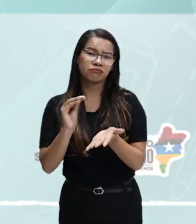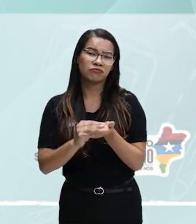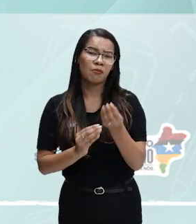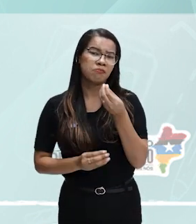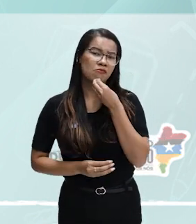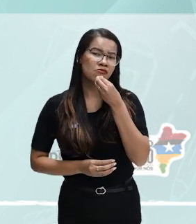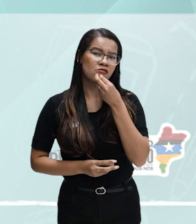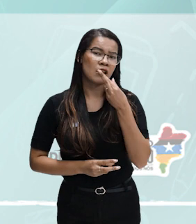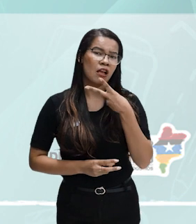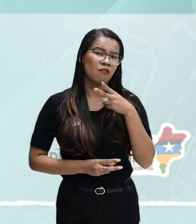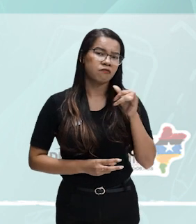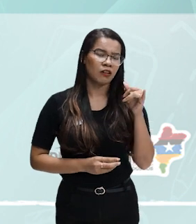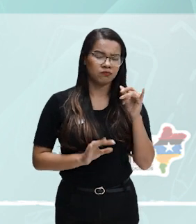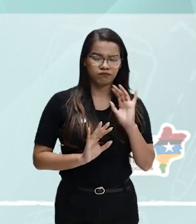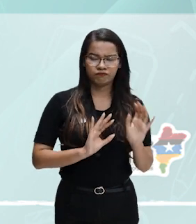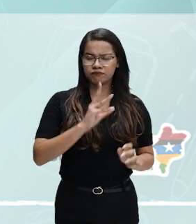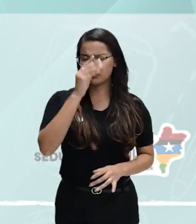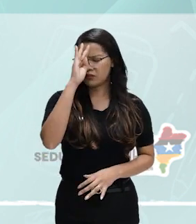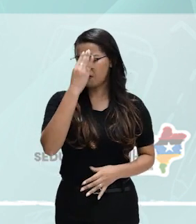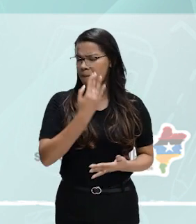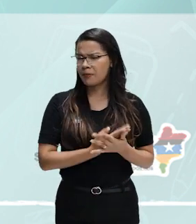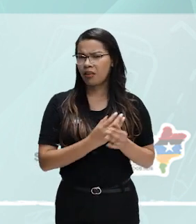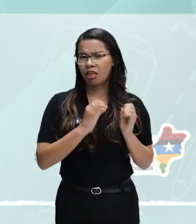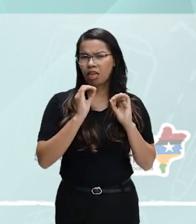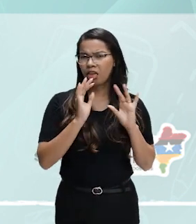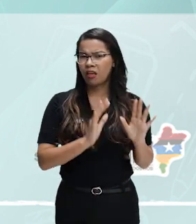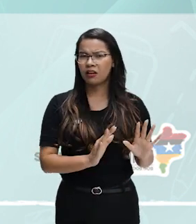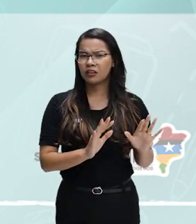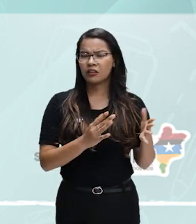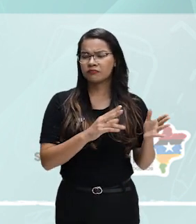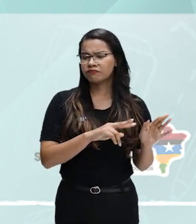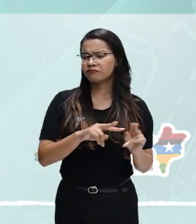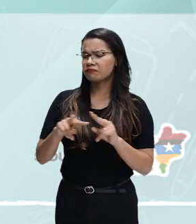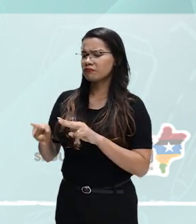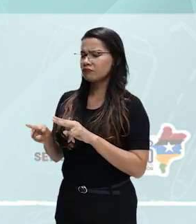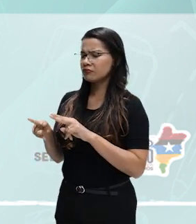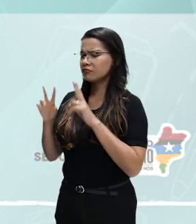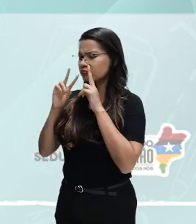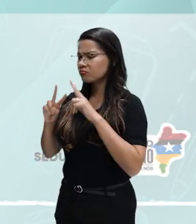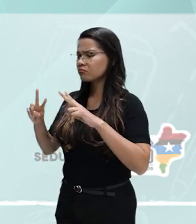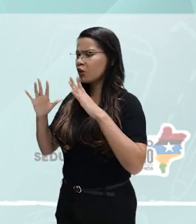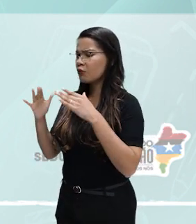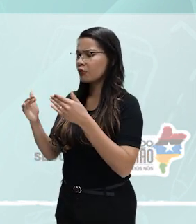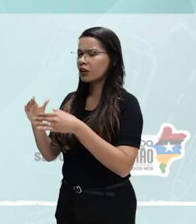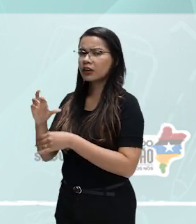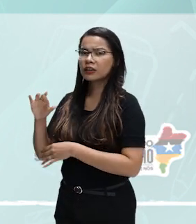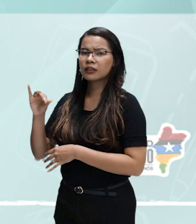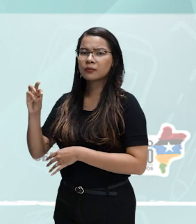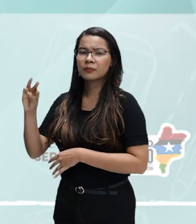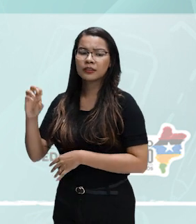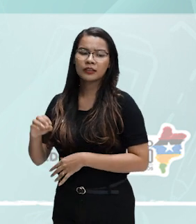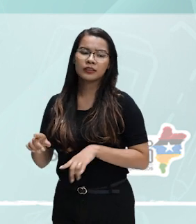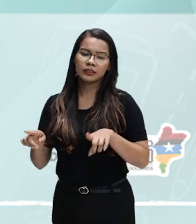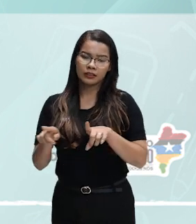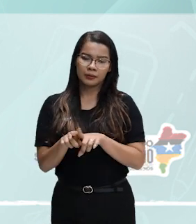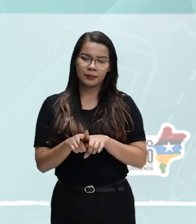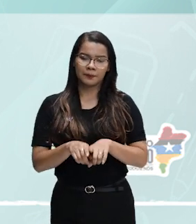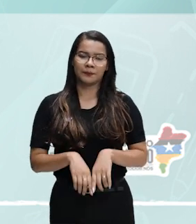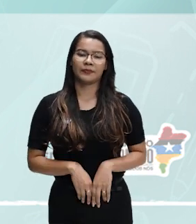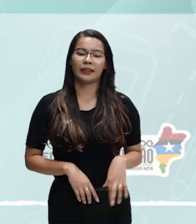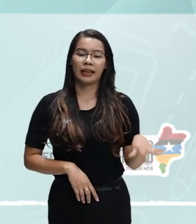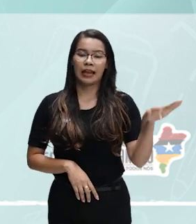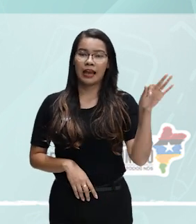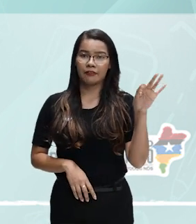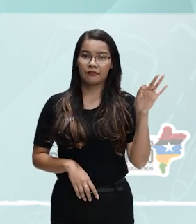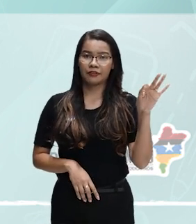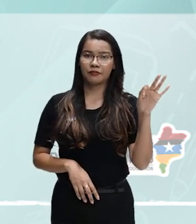lado, o lado da criminalidade. F de frustração. Letra R de rótulo. Na ideia do rótulo, na teoria